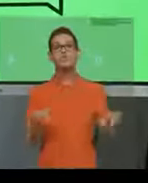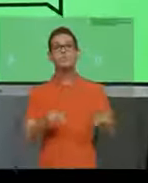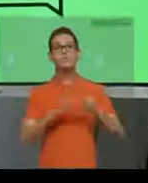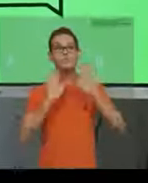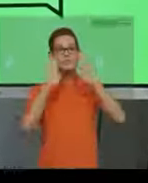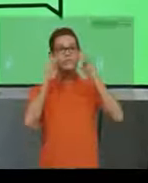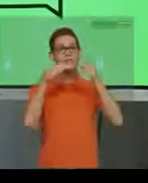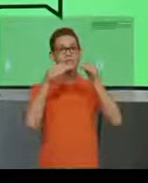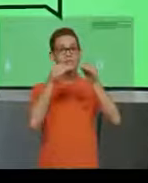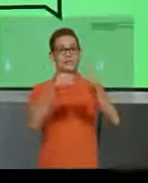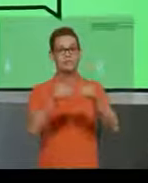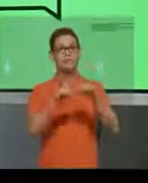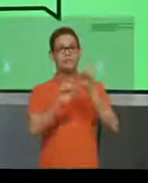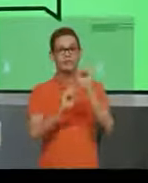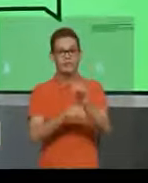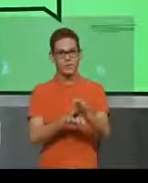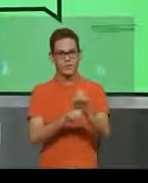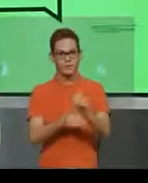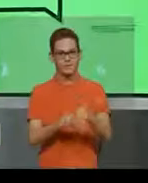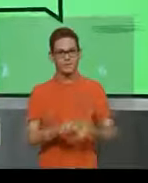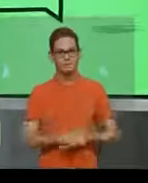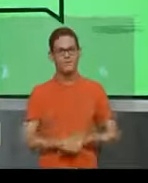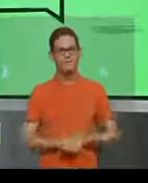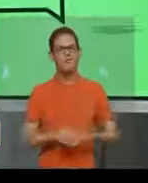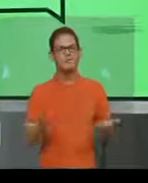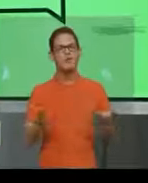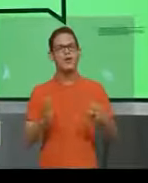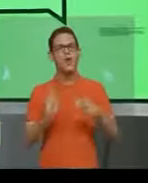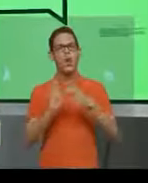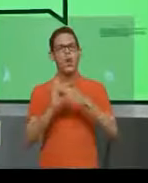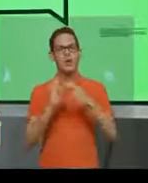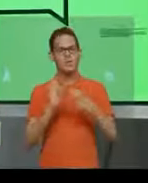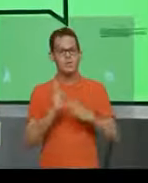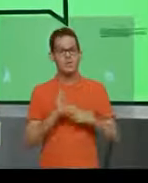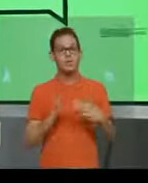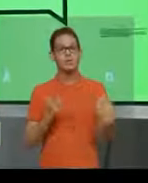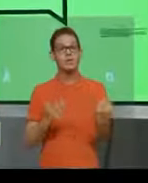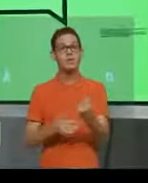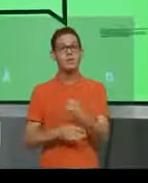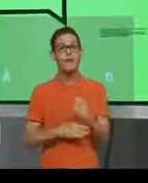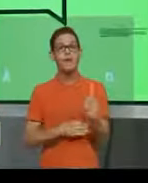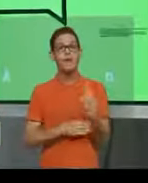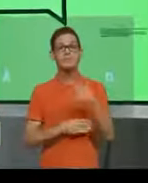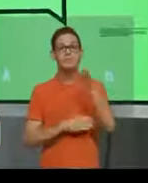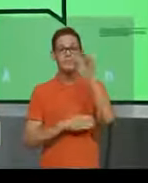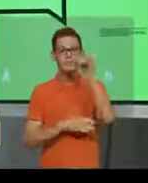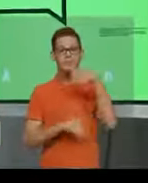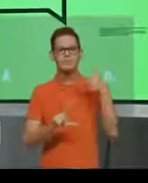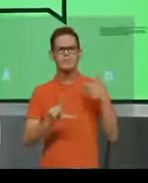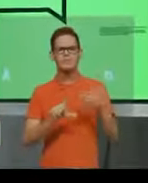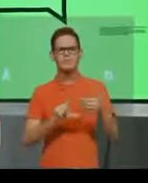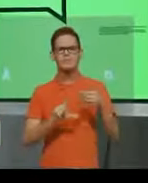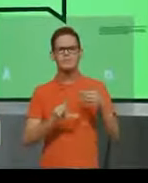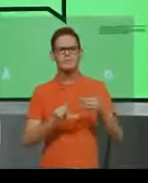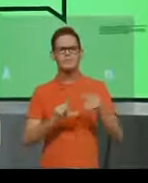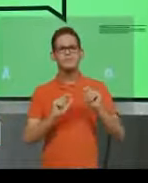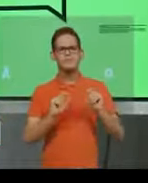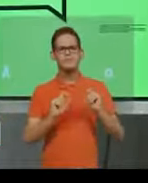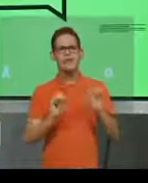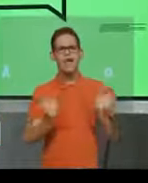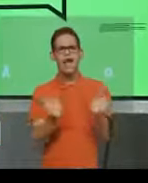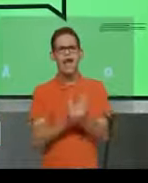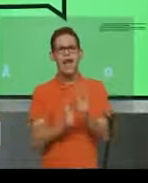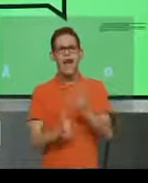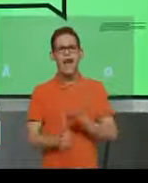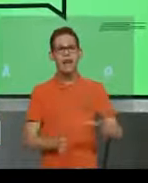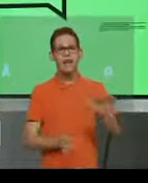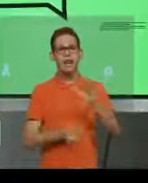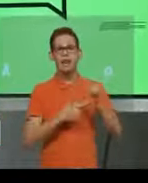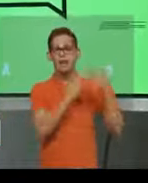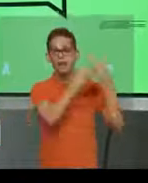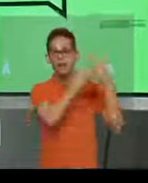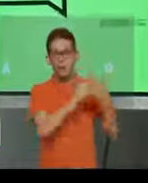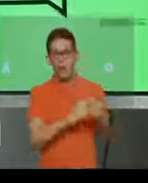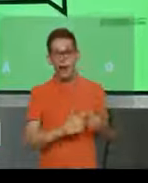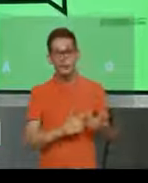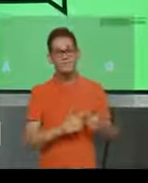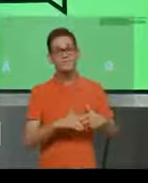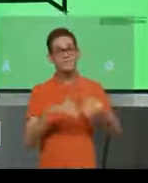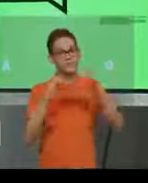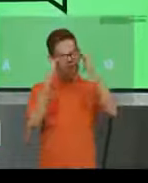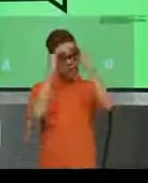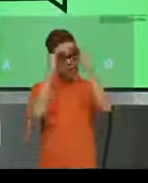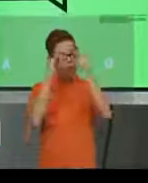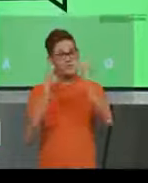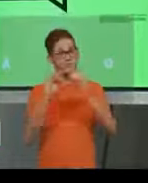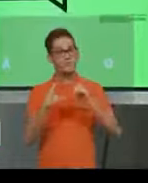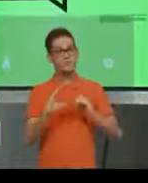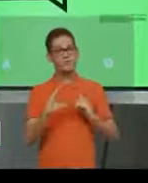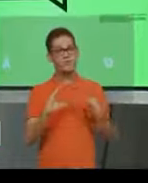Se Liga na Educação. Na manhã de hoje, nós assistimos mais algumas aulas da área de linguagens. Respeitando o